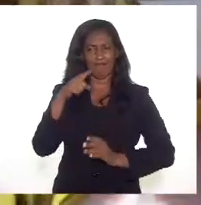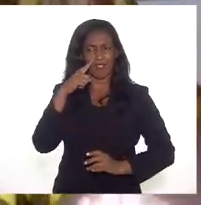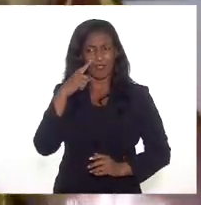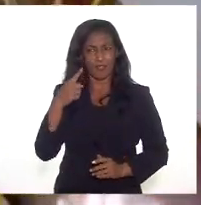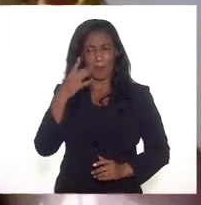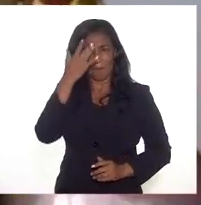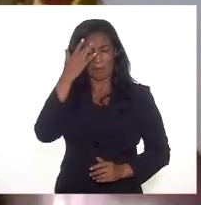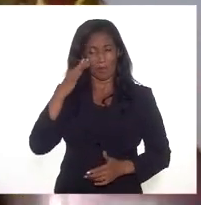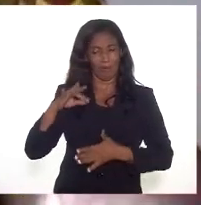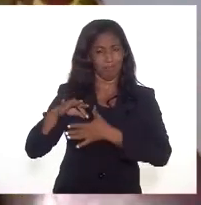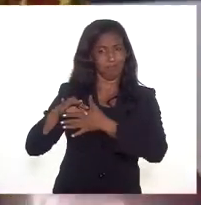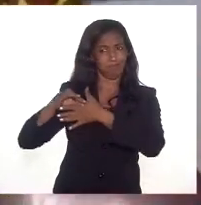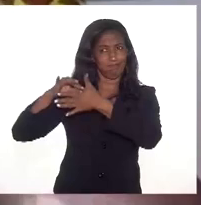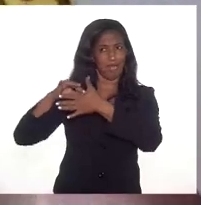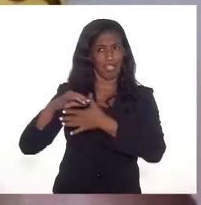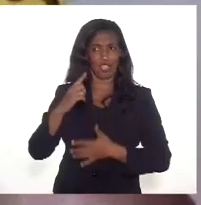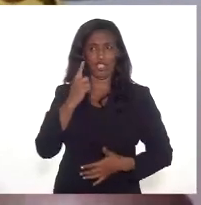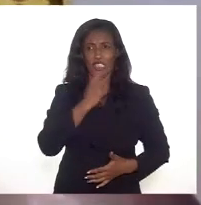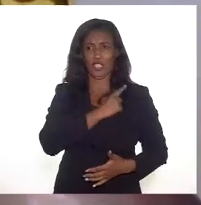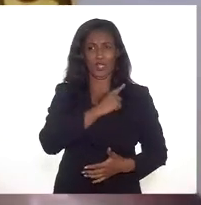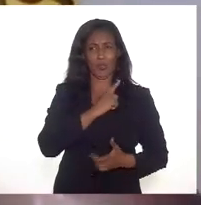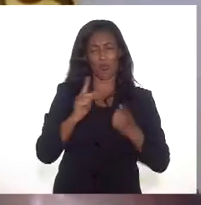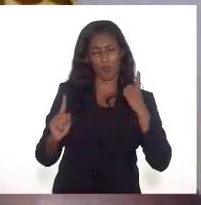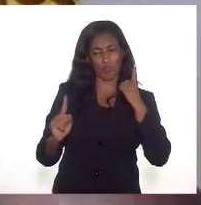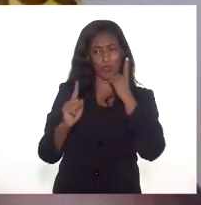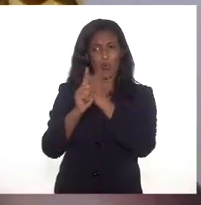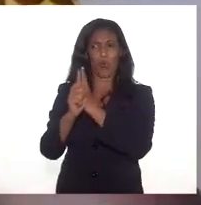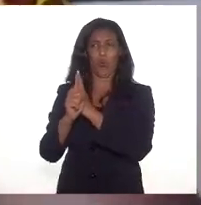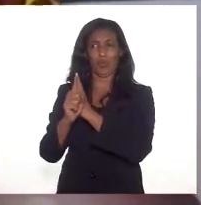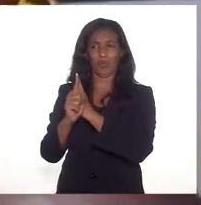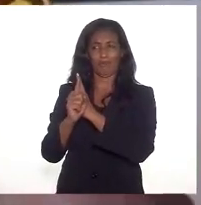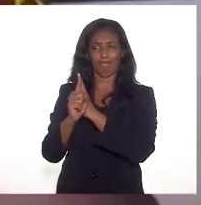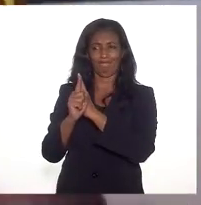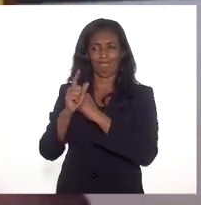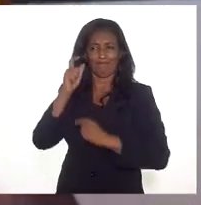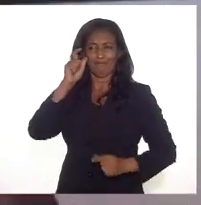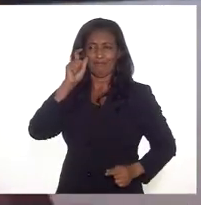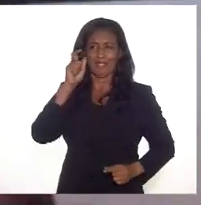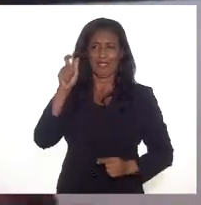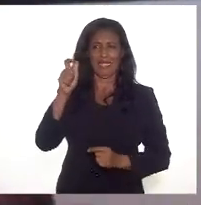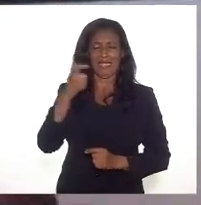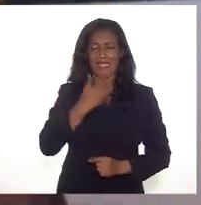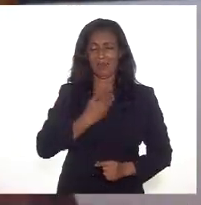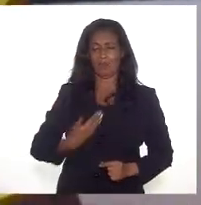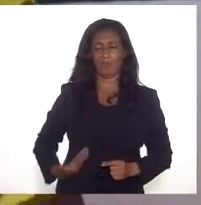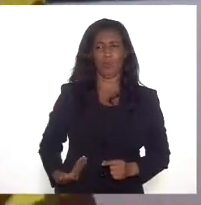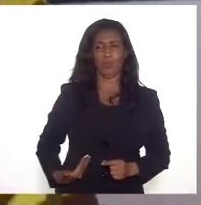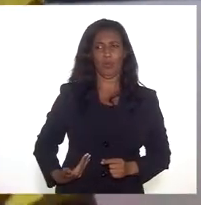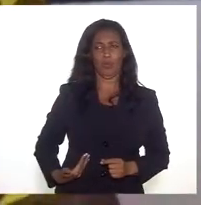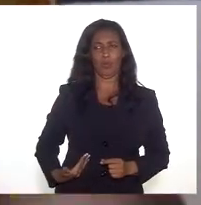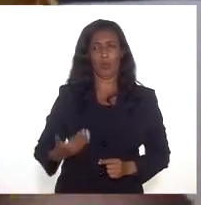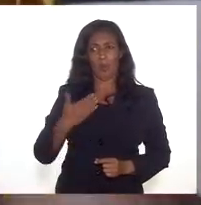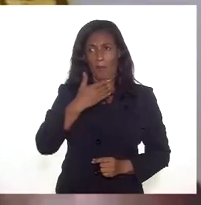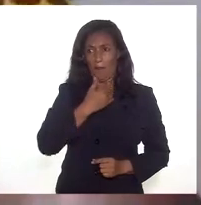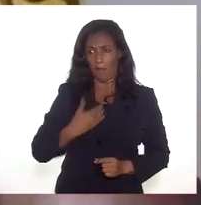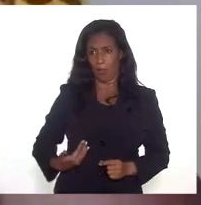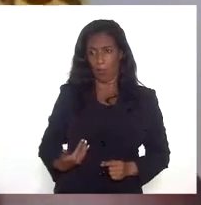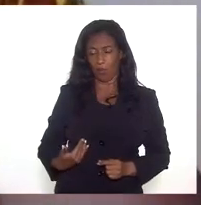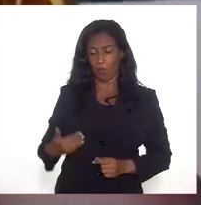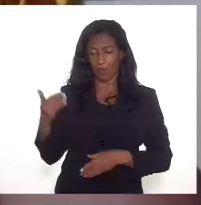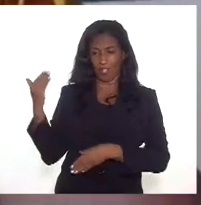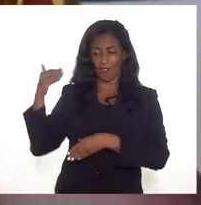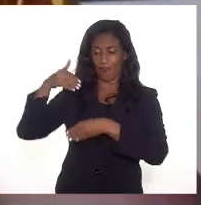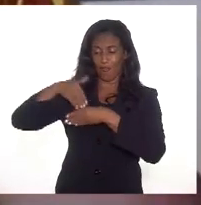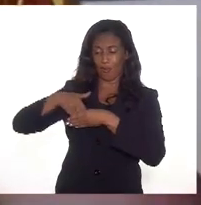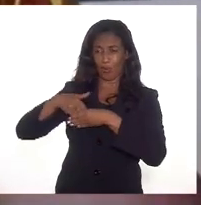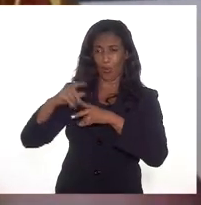gestor, age de encontro aos interesses públicos, o interesse público que, inclusive, o elegeu, contrário